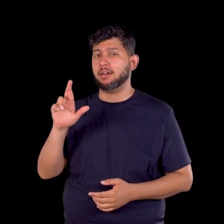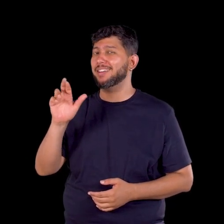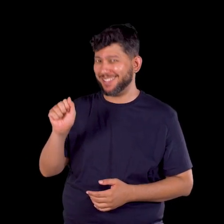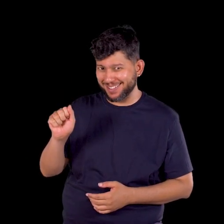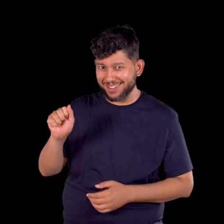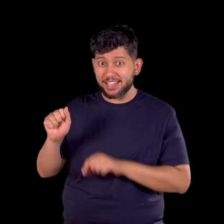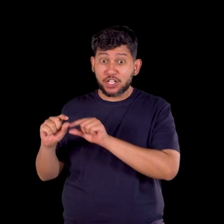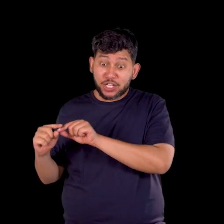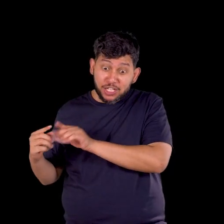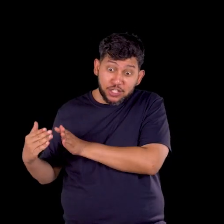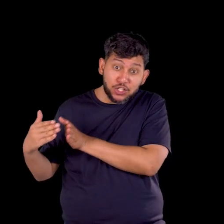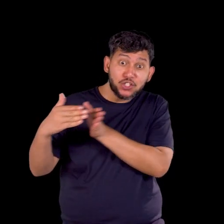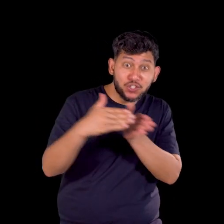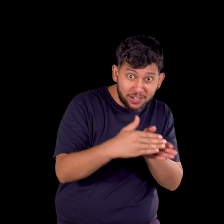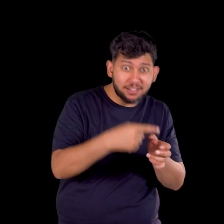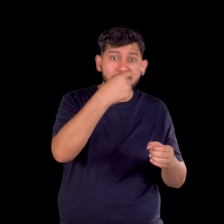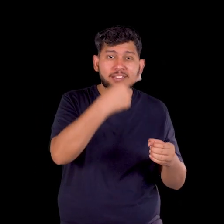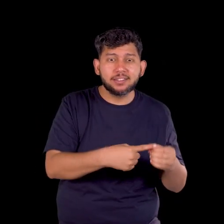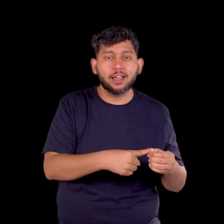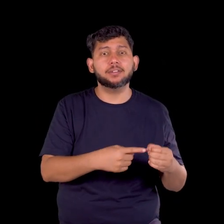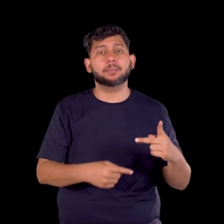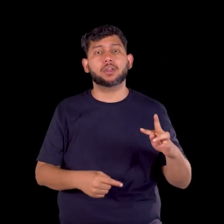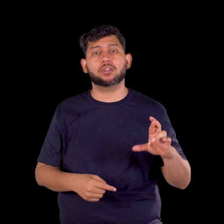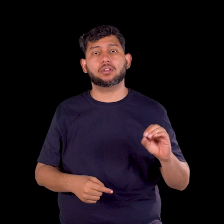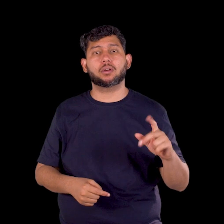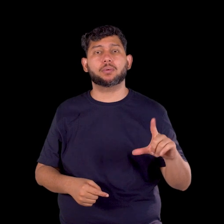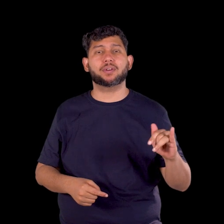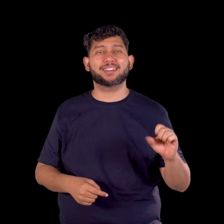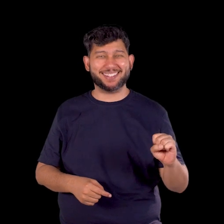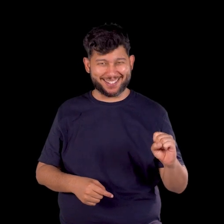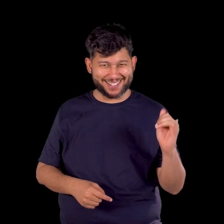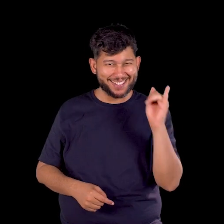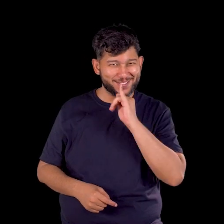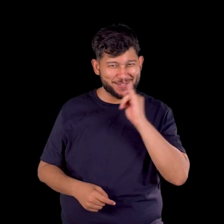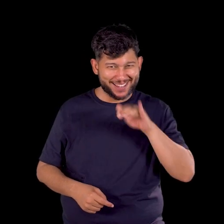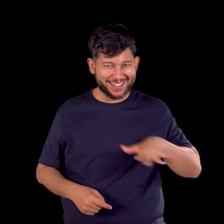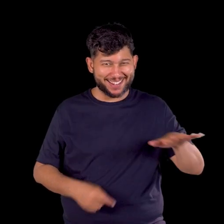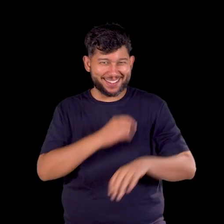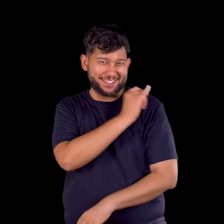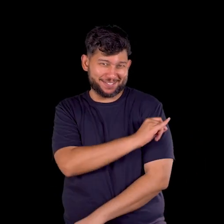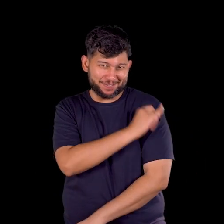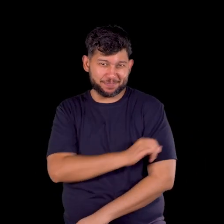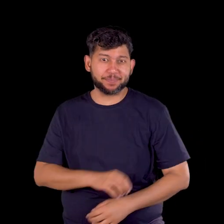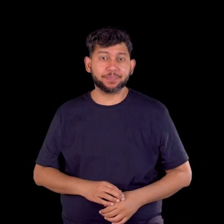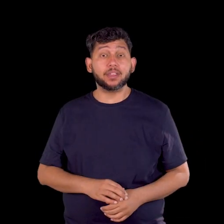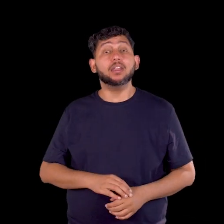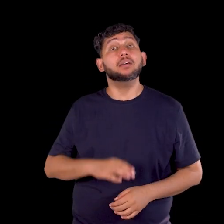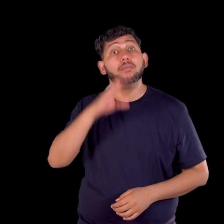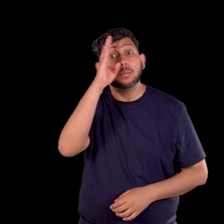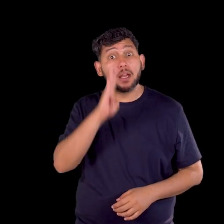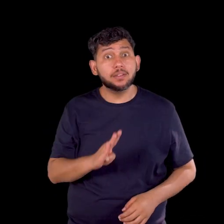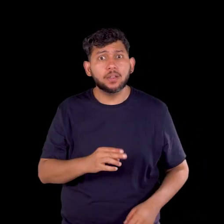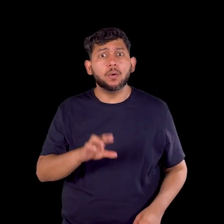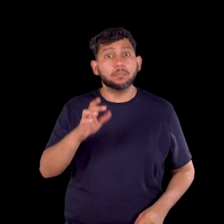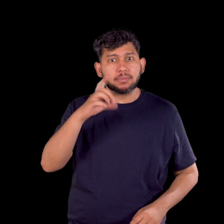a cidade de Petrópolis, na região serrana fluminense. Em várias cidades do Brasil, o apito do